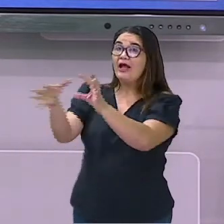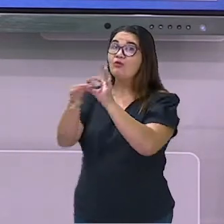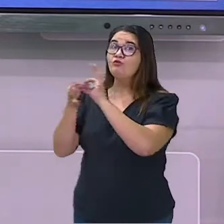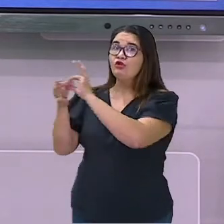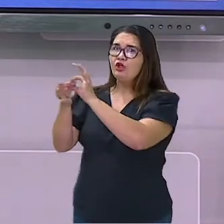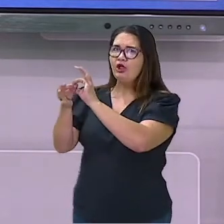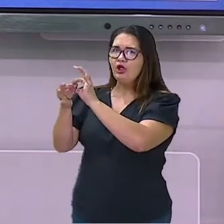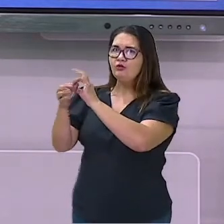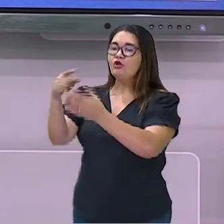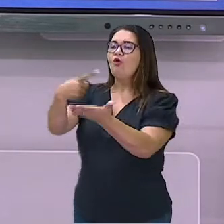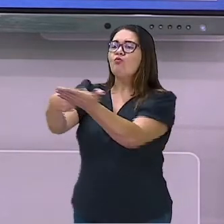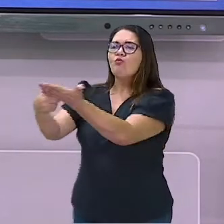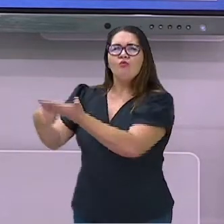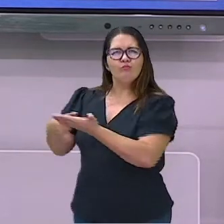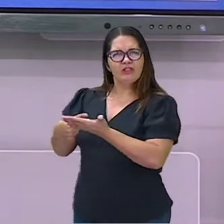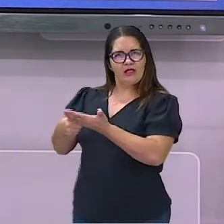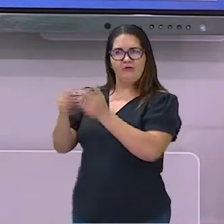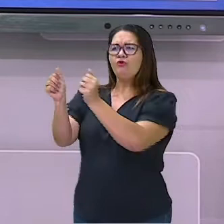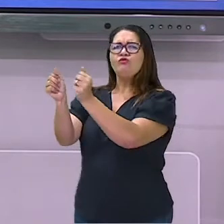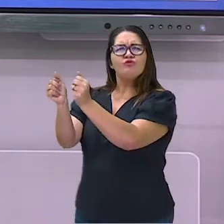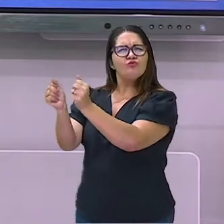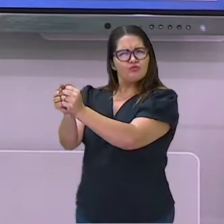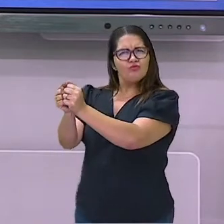as mulheres dedicavam-se à coleta e à